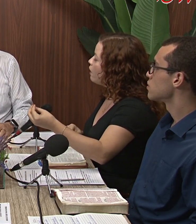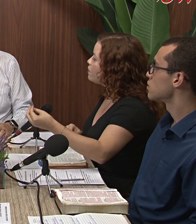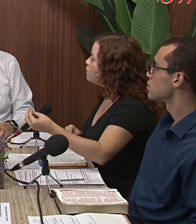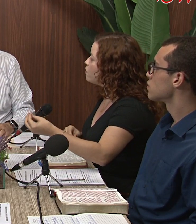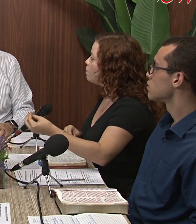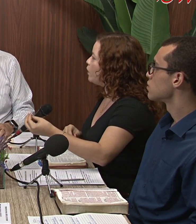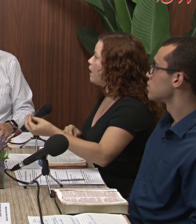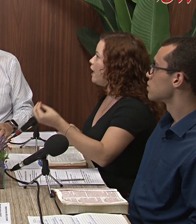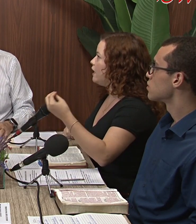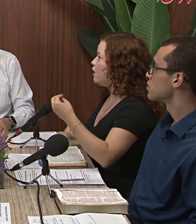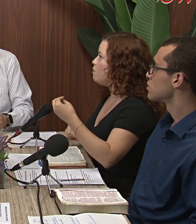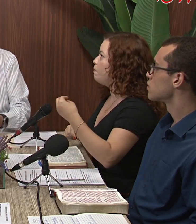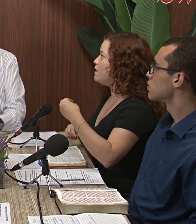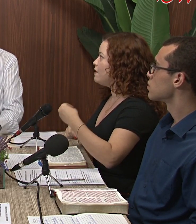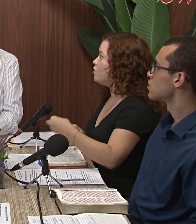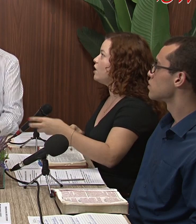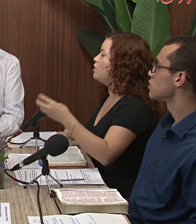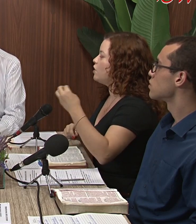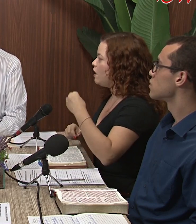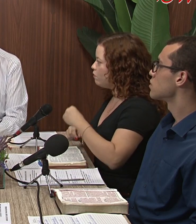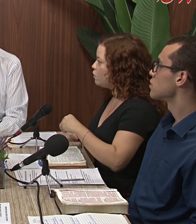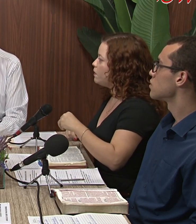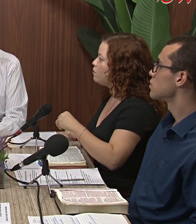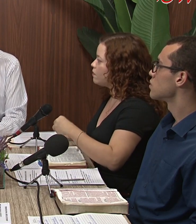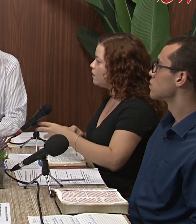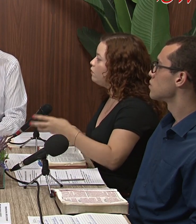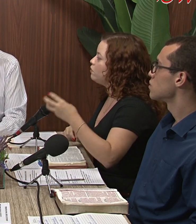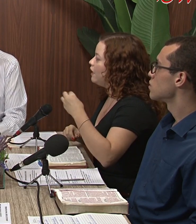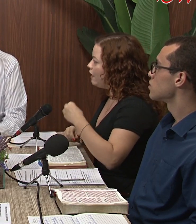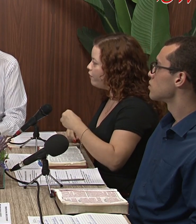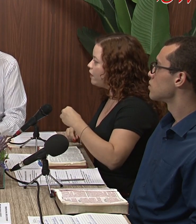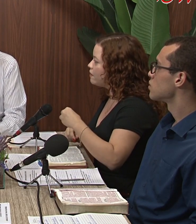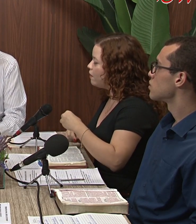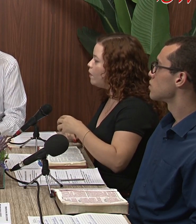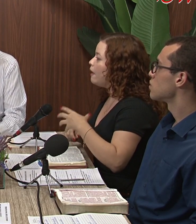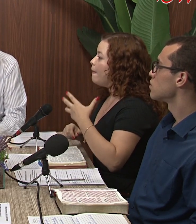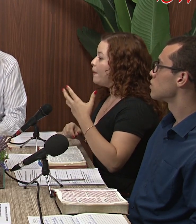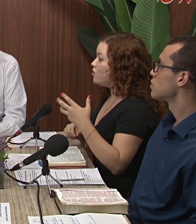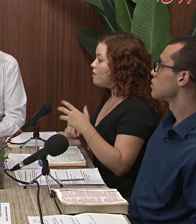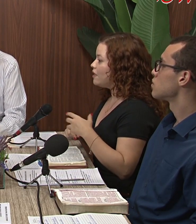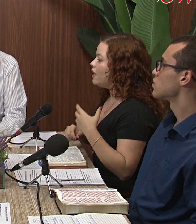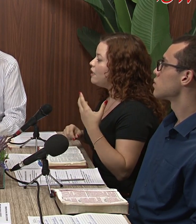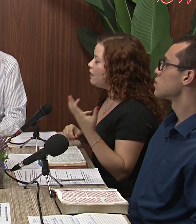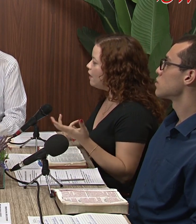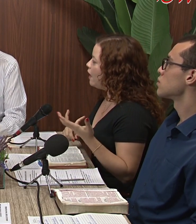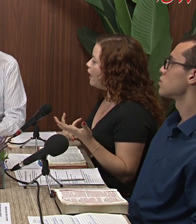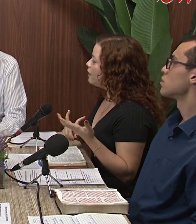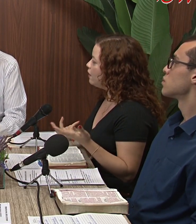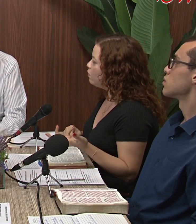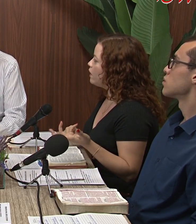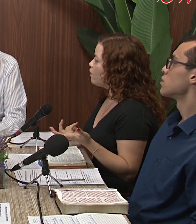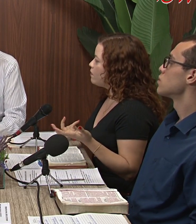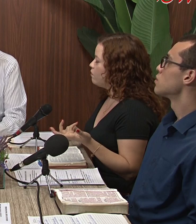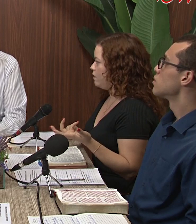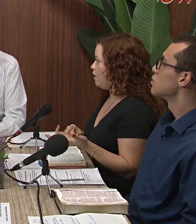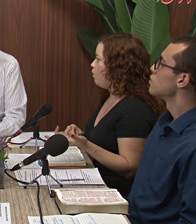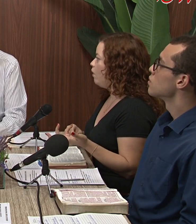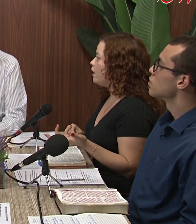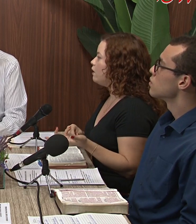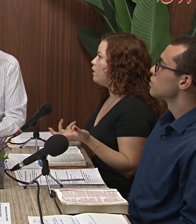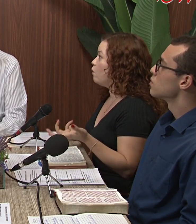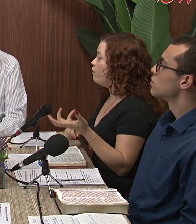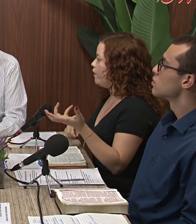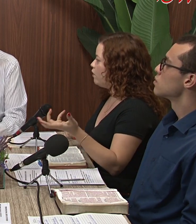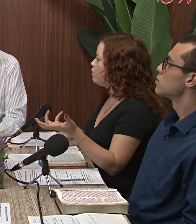discernimento por causa disso, porque a igreja precisa estar cheia do Espírito Santo, da revelação, para discernir aquilo que é o do